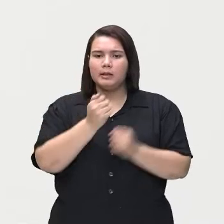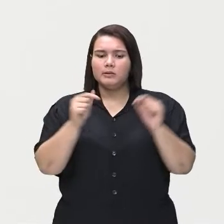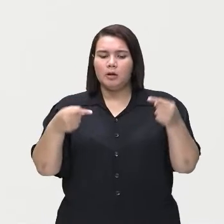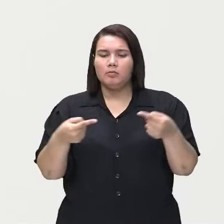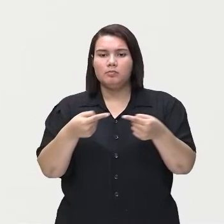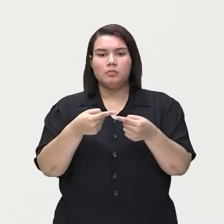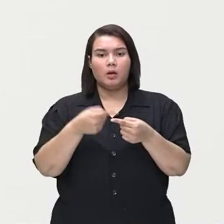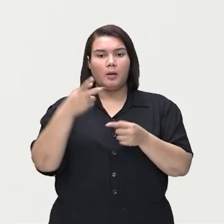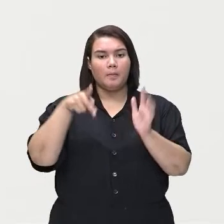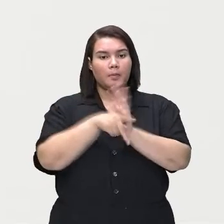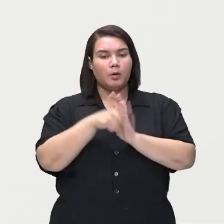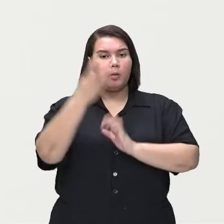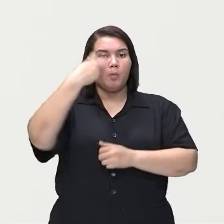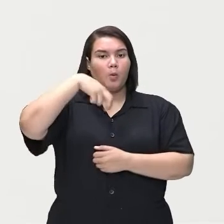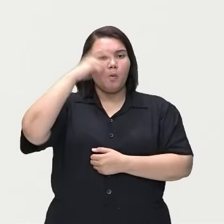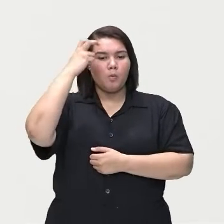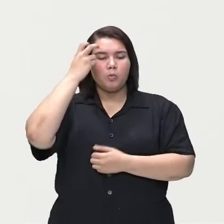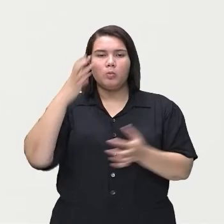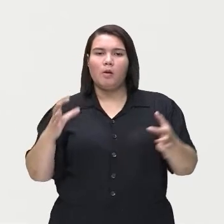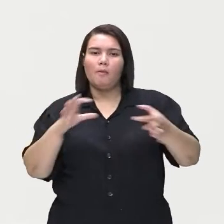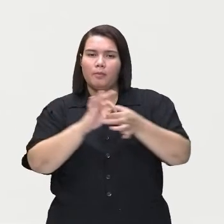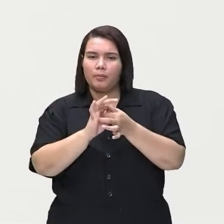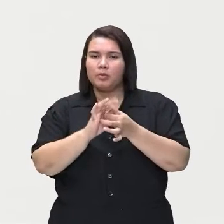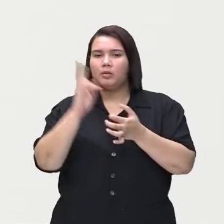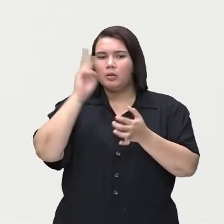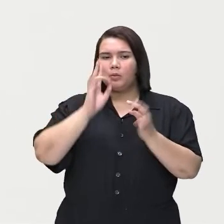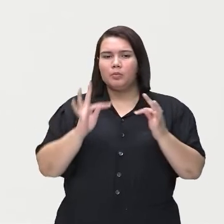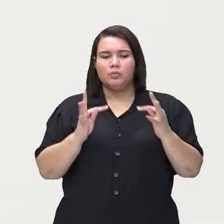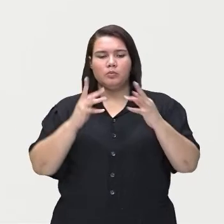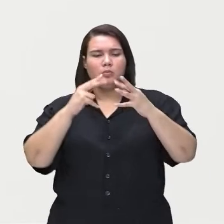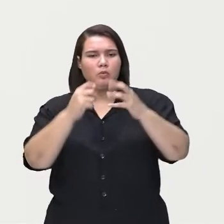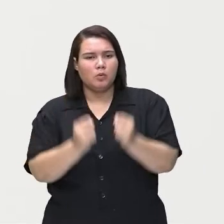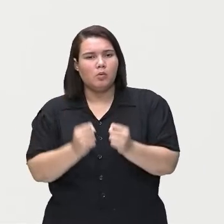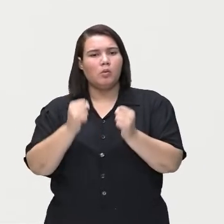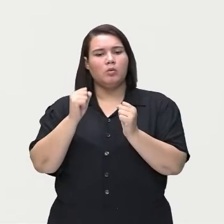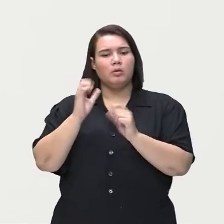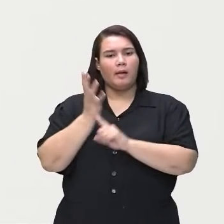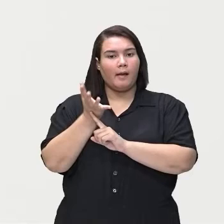aí da cultura grego-romana. Todas as suas obras buscavam